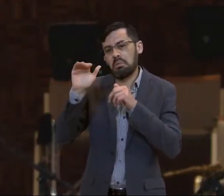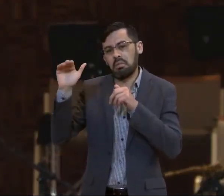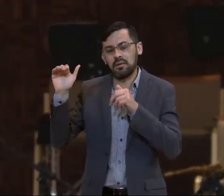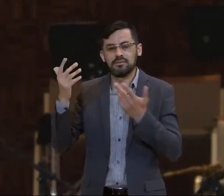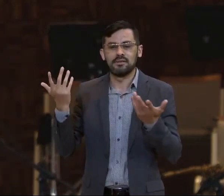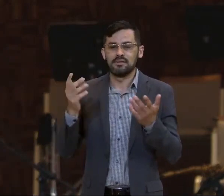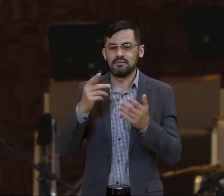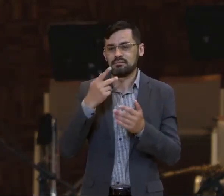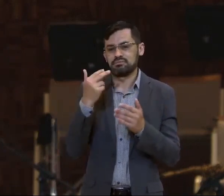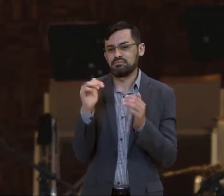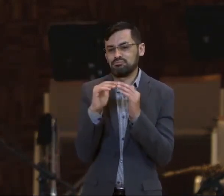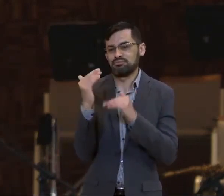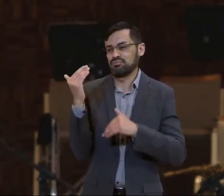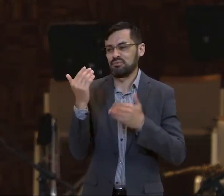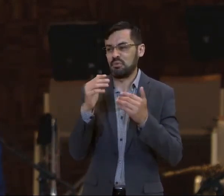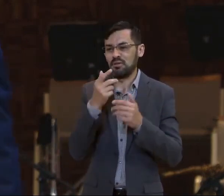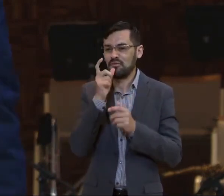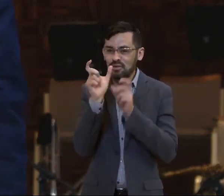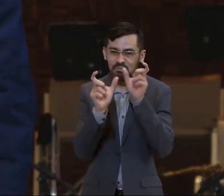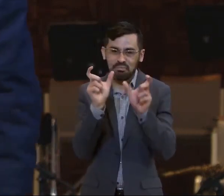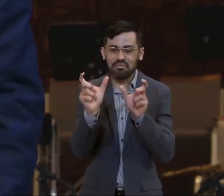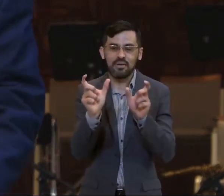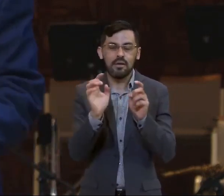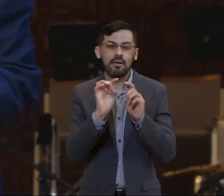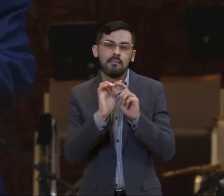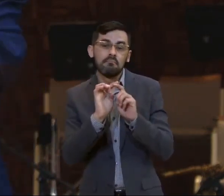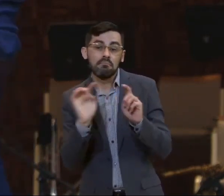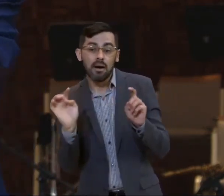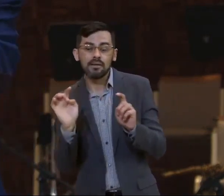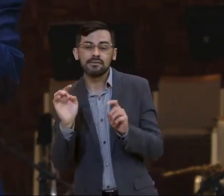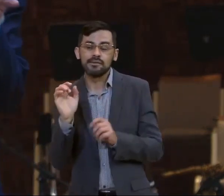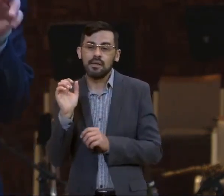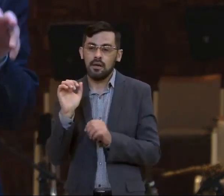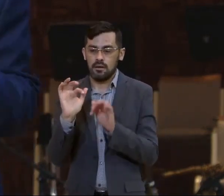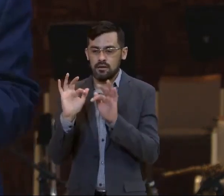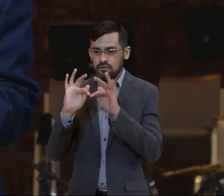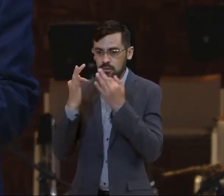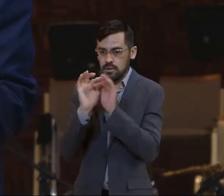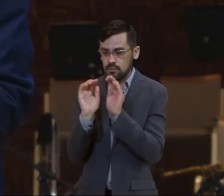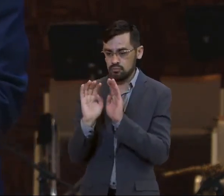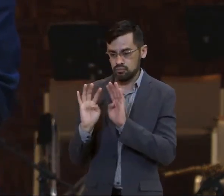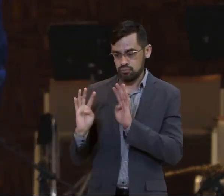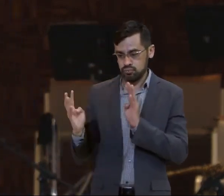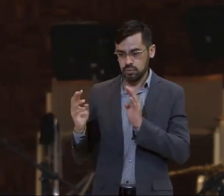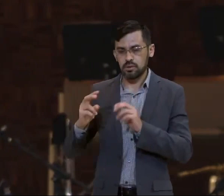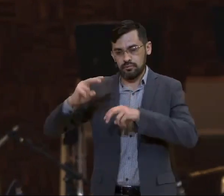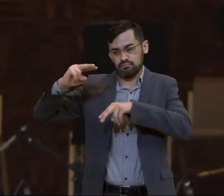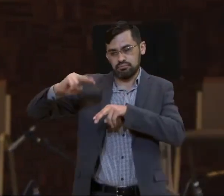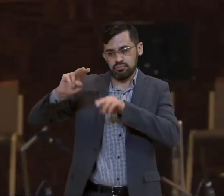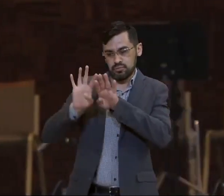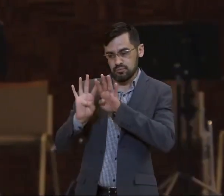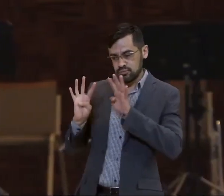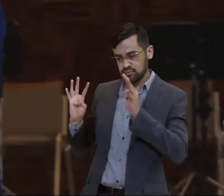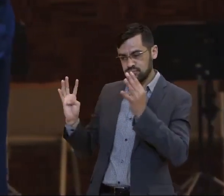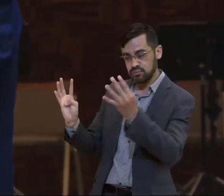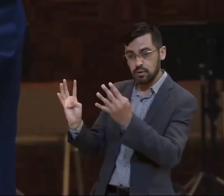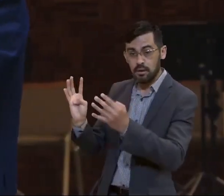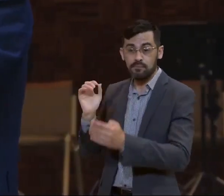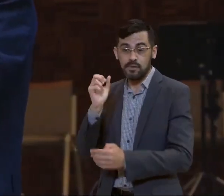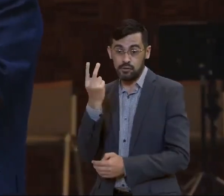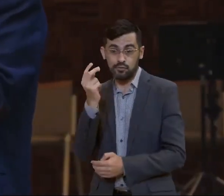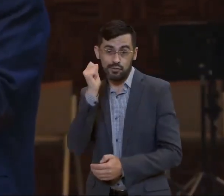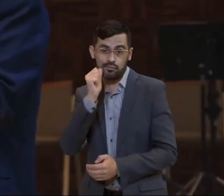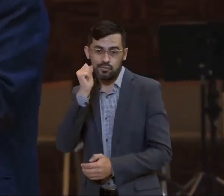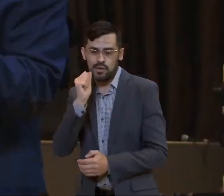Só isso que ele falava, mais nada. E ali a família se reuniu ao redor dele e aquelas senhoras